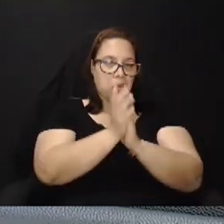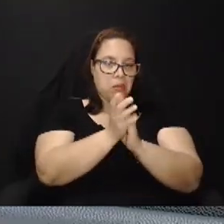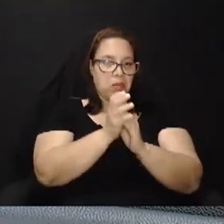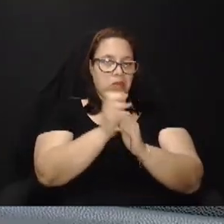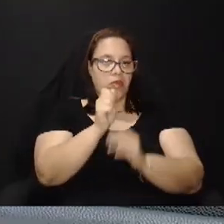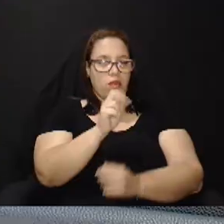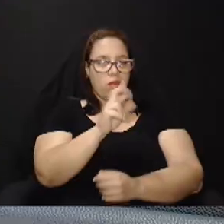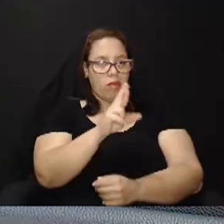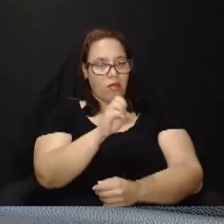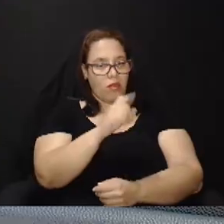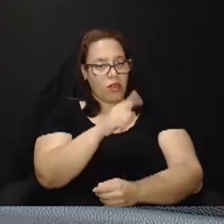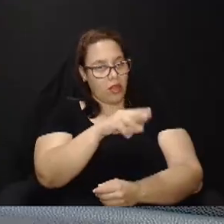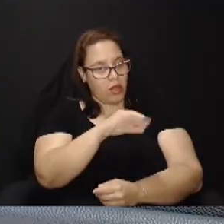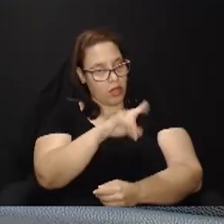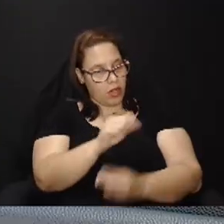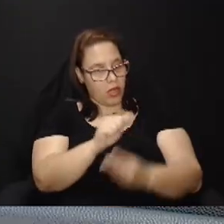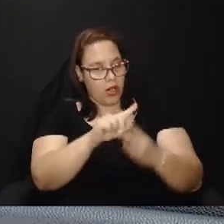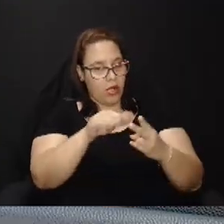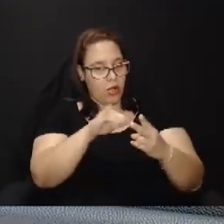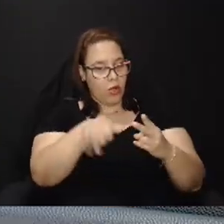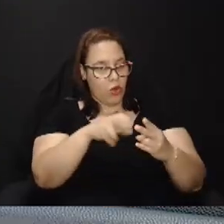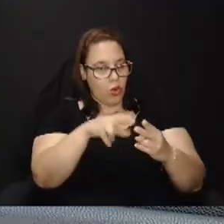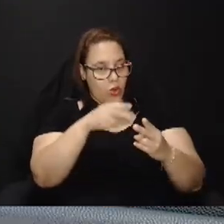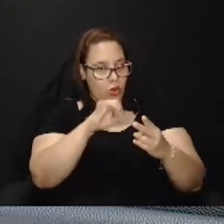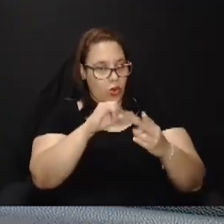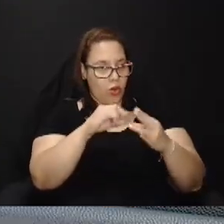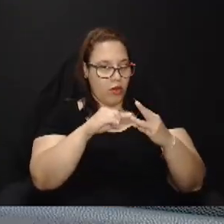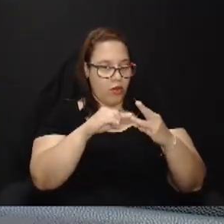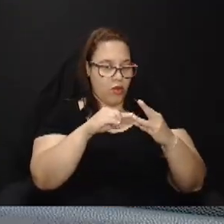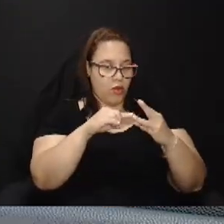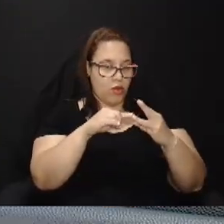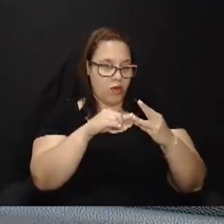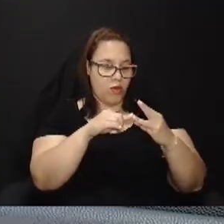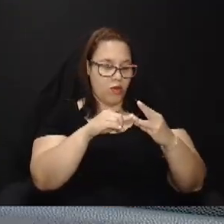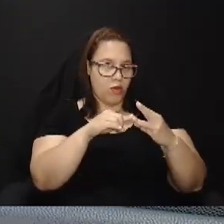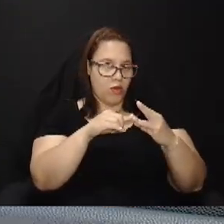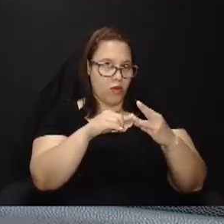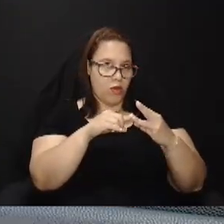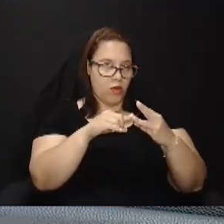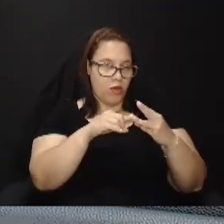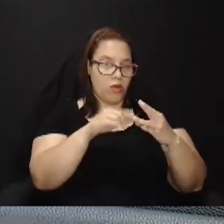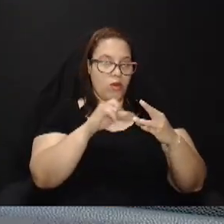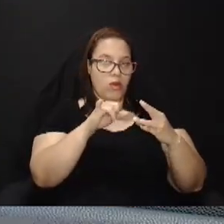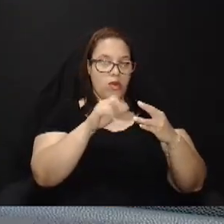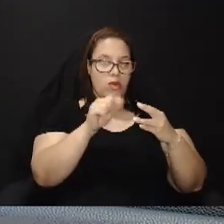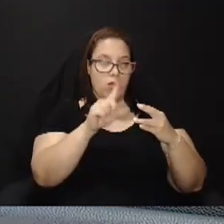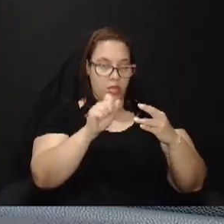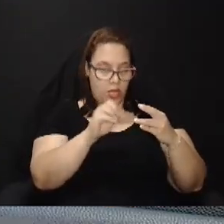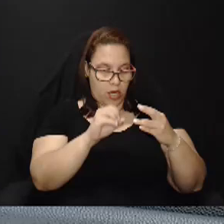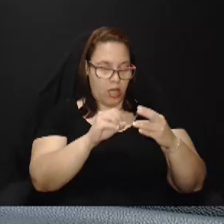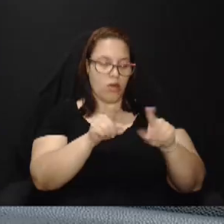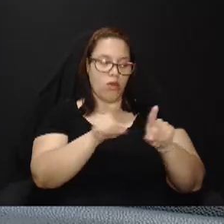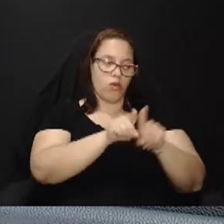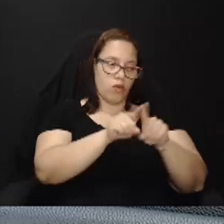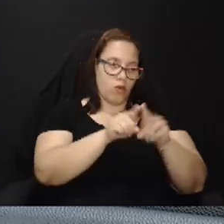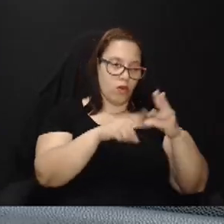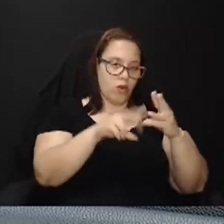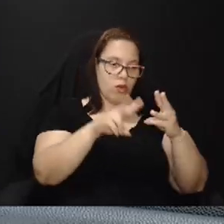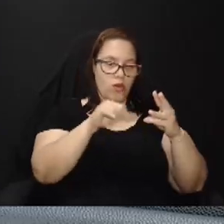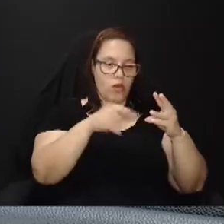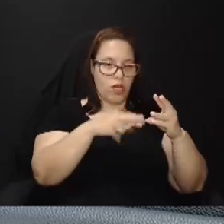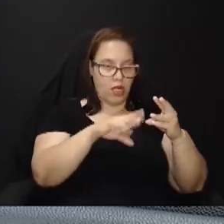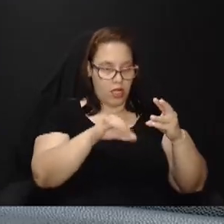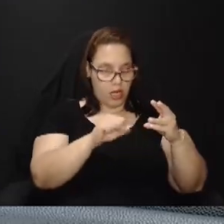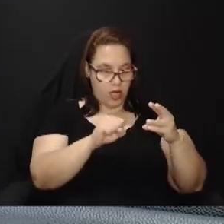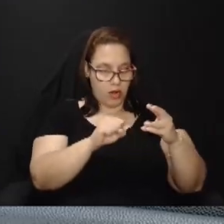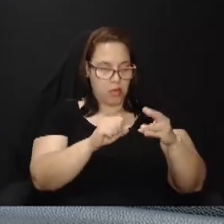Carla, o João, na ocasião estava o Iago aqui com a gente também, hoje tem o Vinícius, enfim. É um gabinete